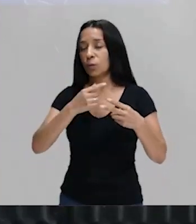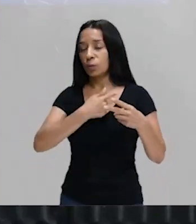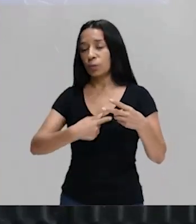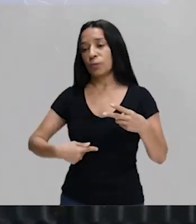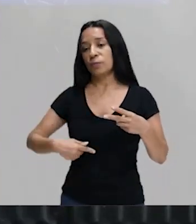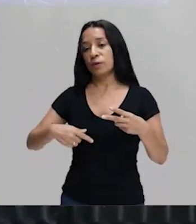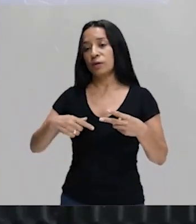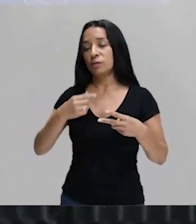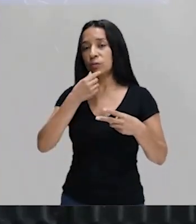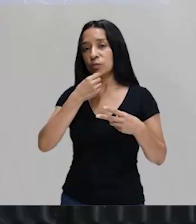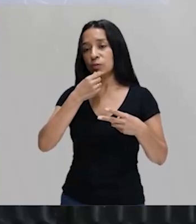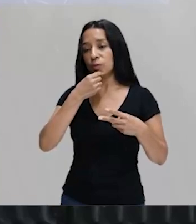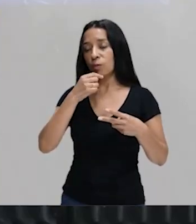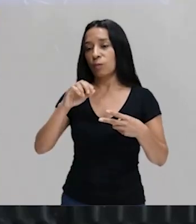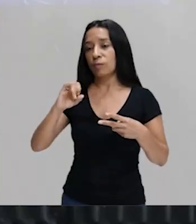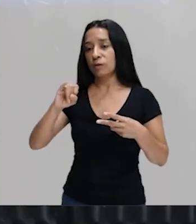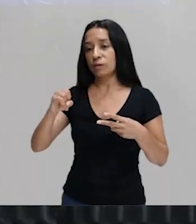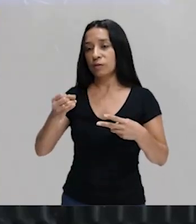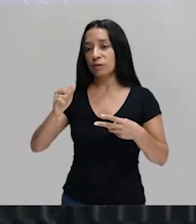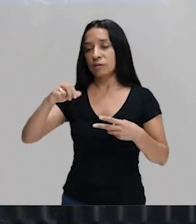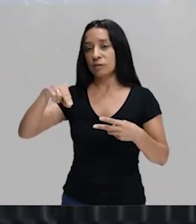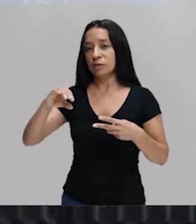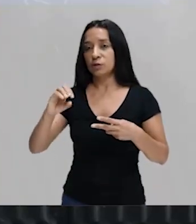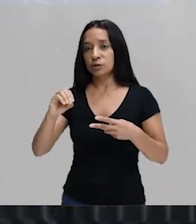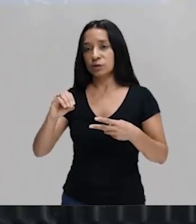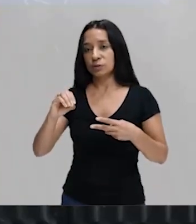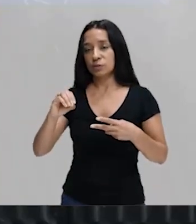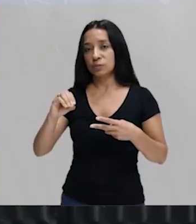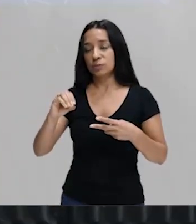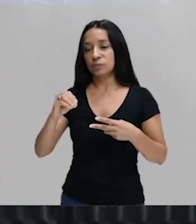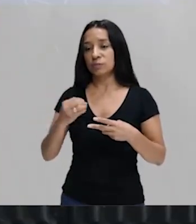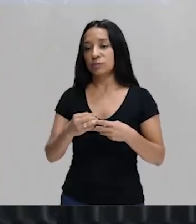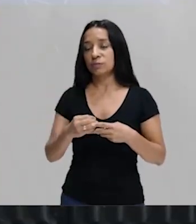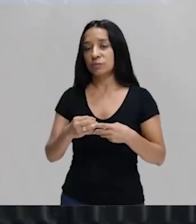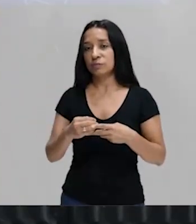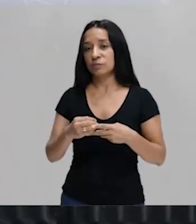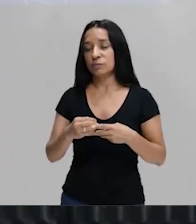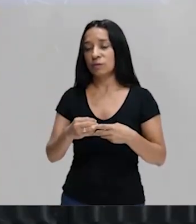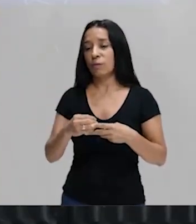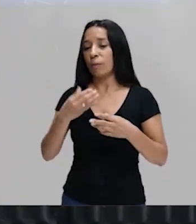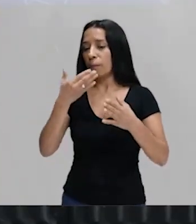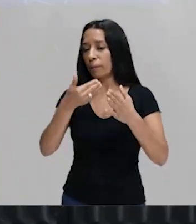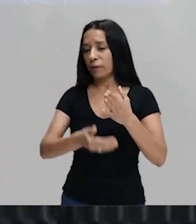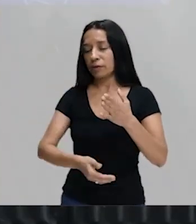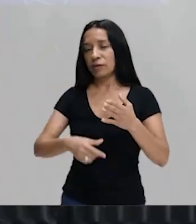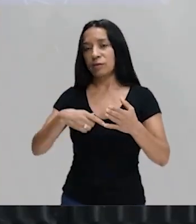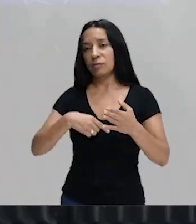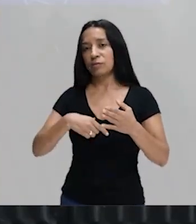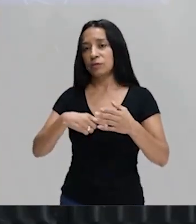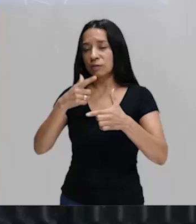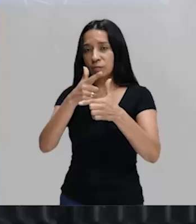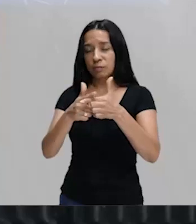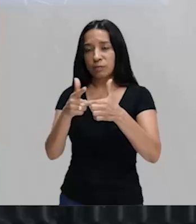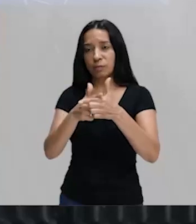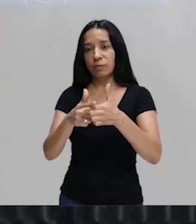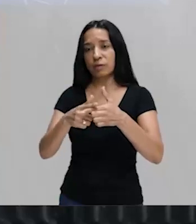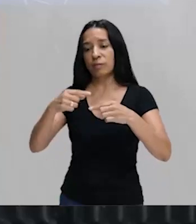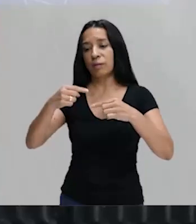Quando Jânio renunciou, com a renúncia de Jânio, se tem uma crise política e a